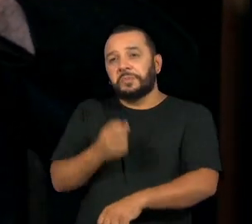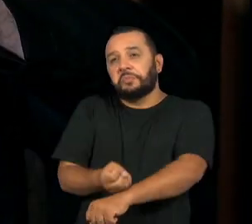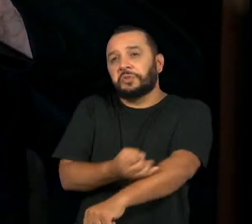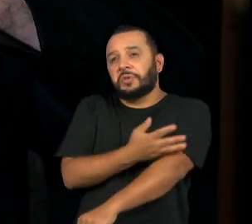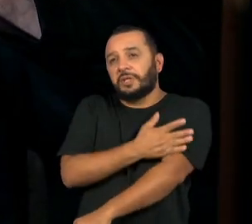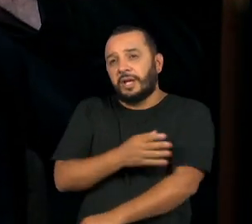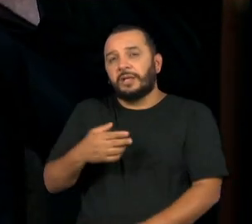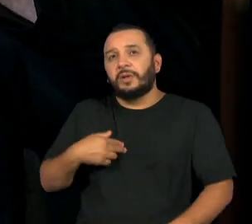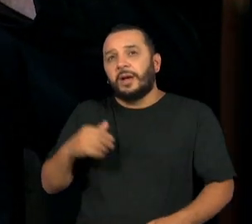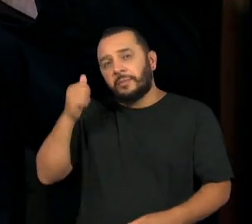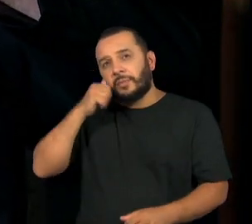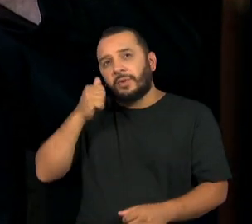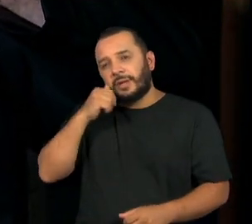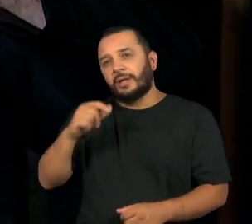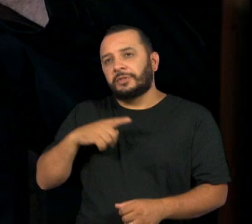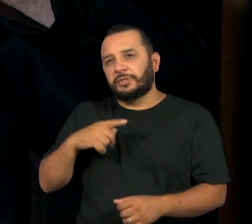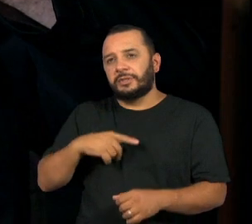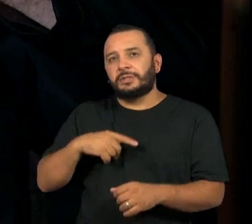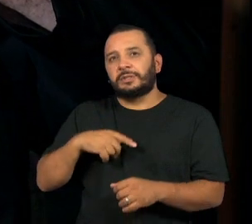tinha mal de Parkinson,